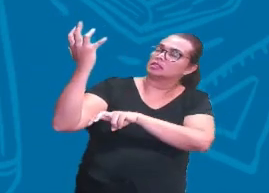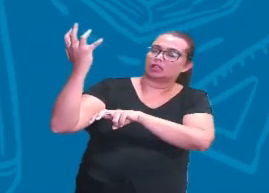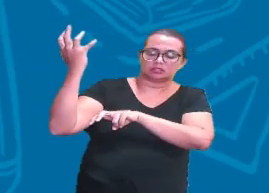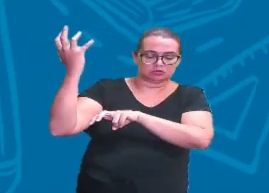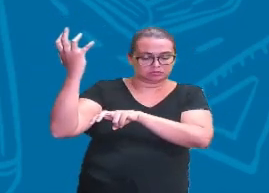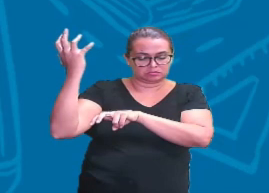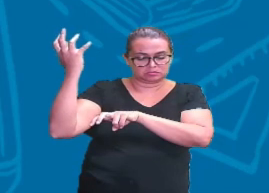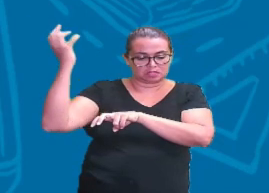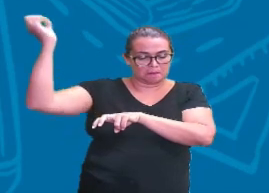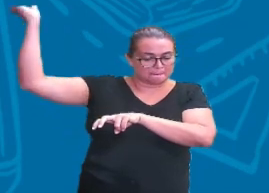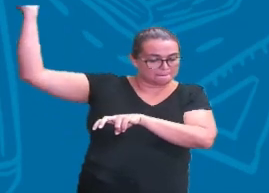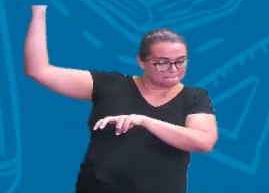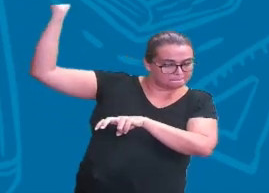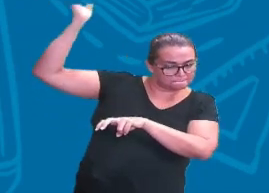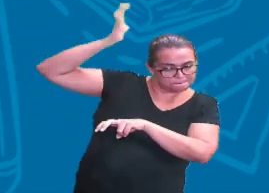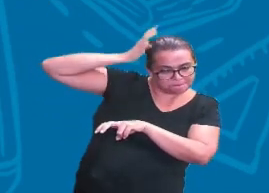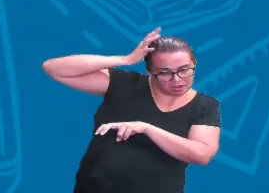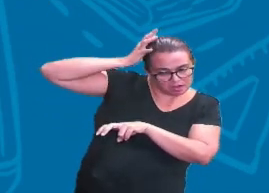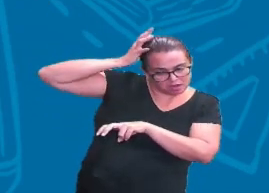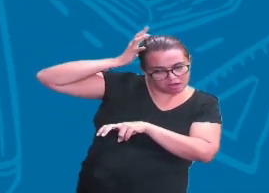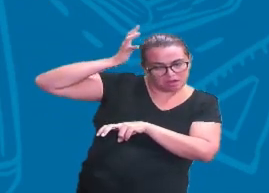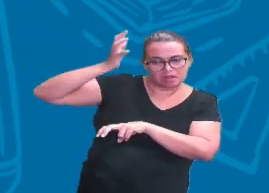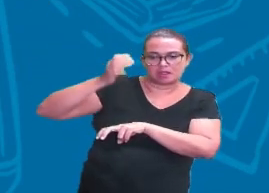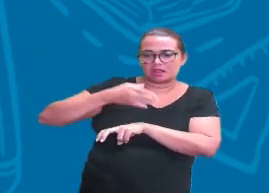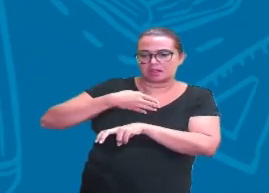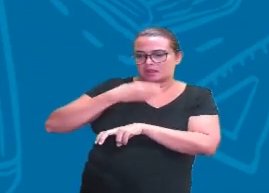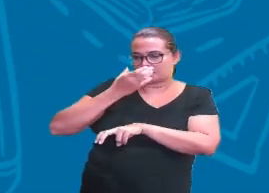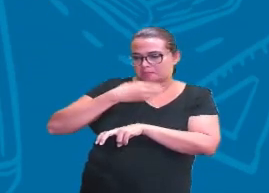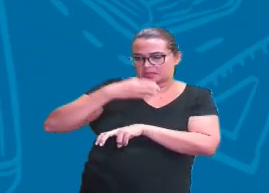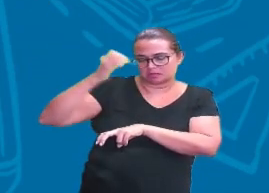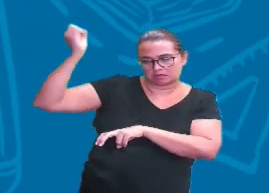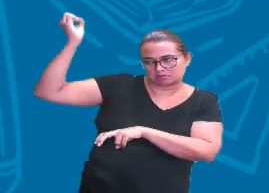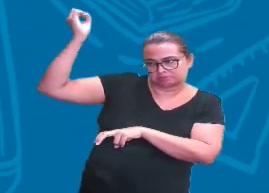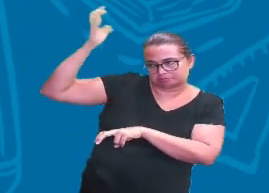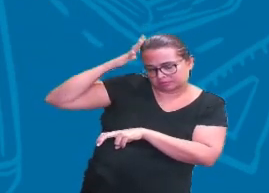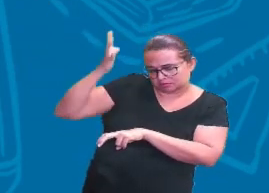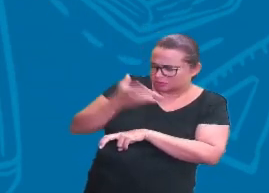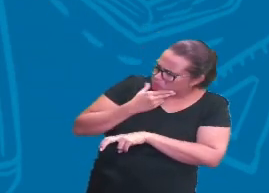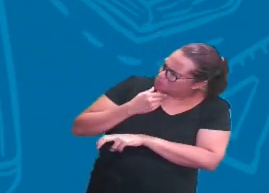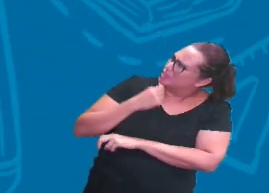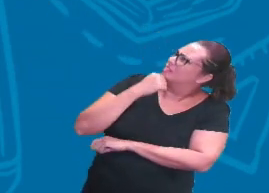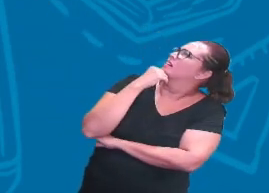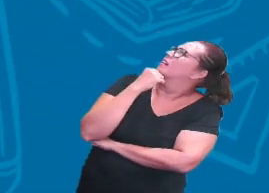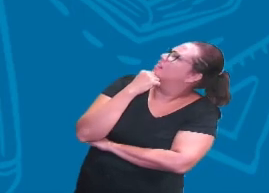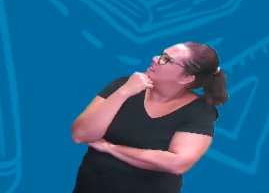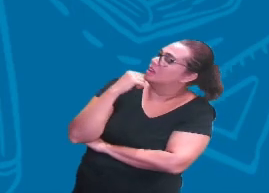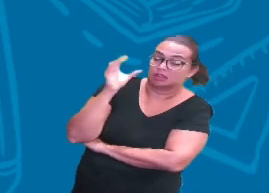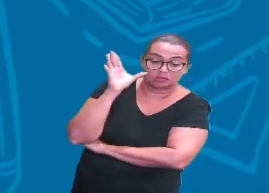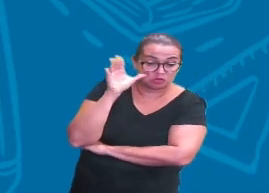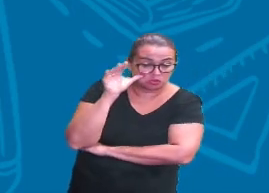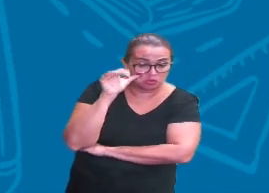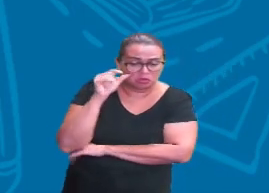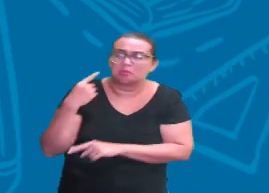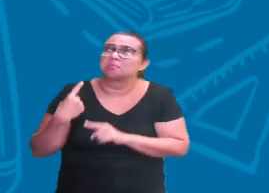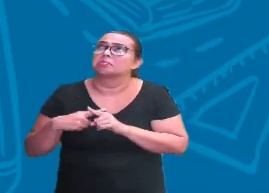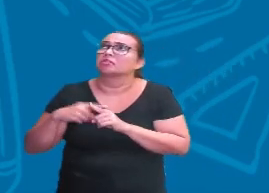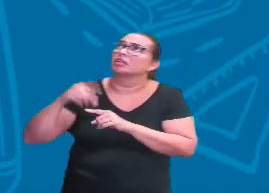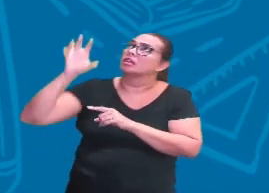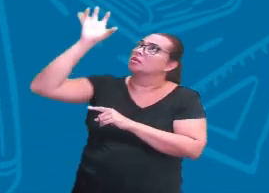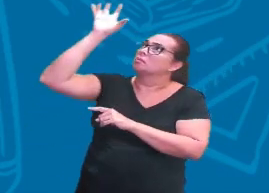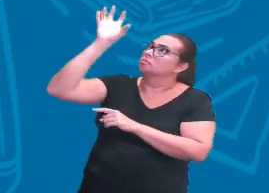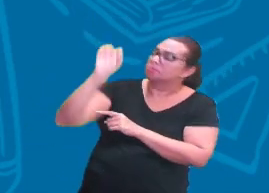ele quis saber, né? Isaac Newton explicou por que os corpos caem, né? Eles se atraem pela Terra para